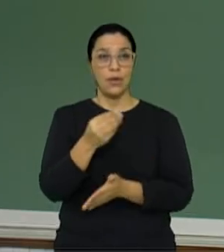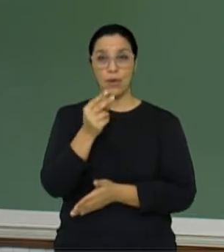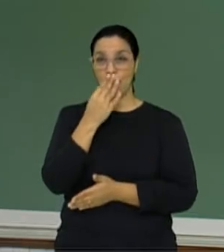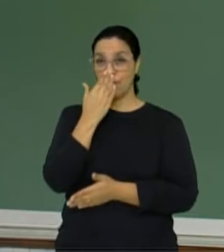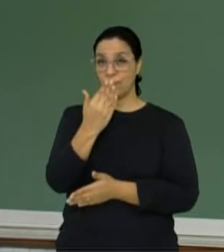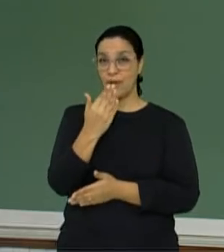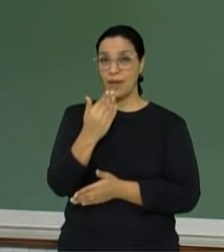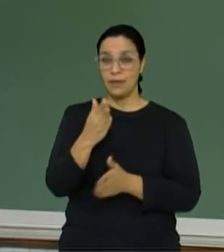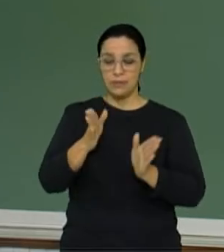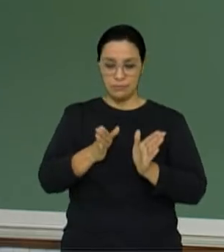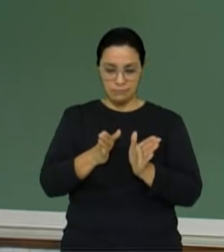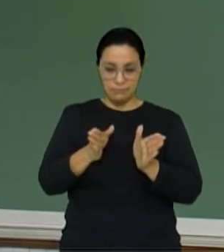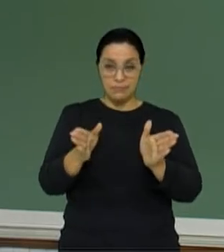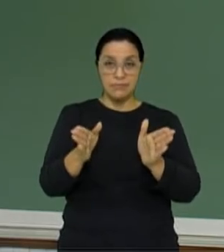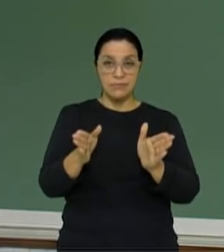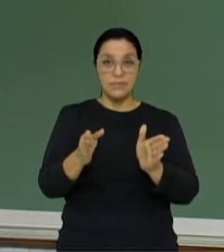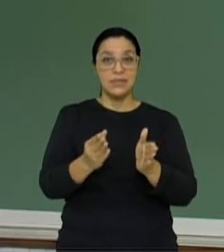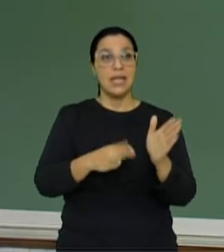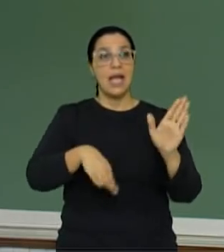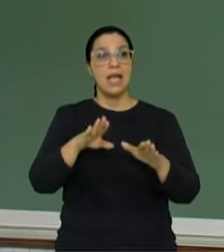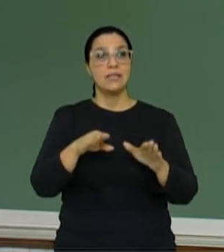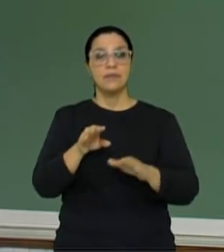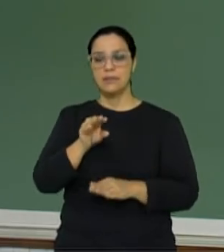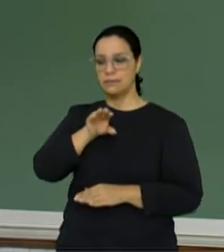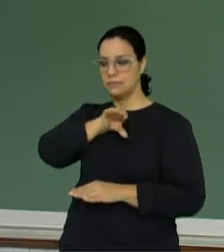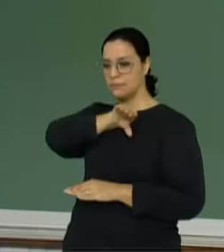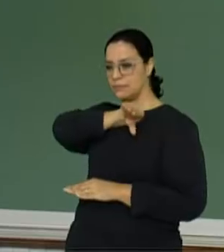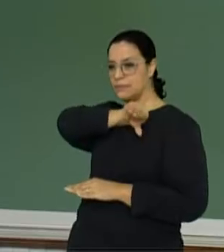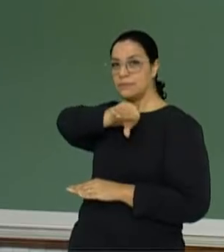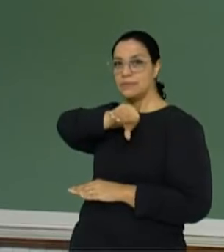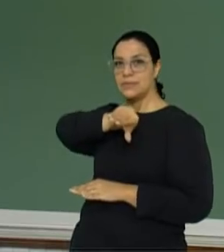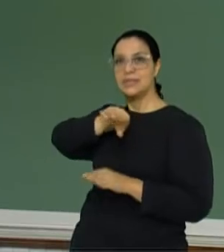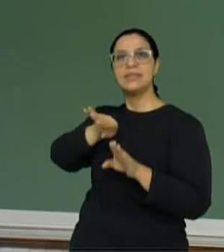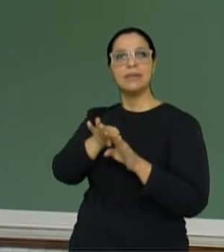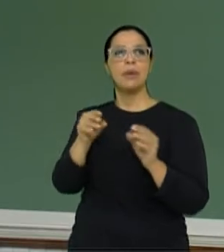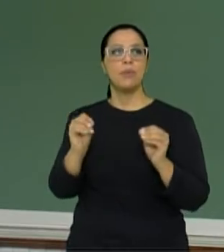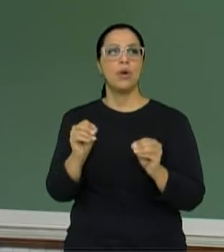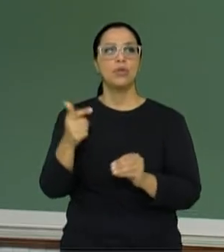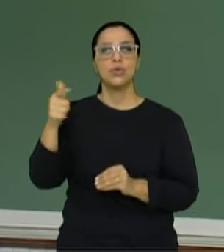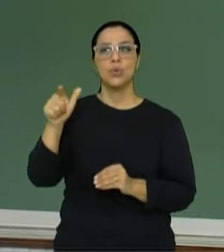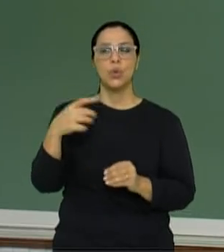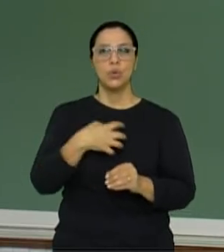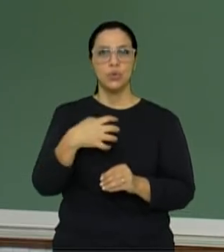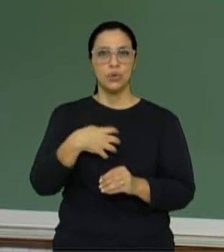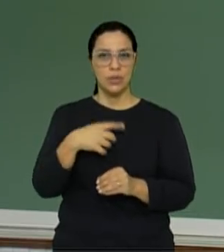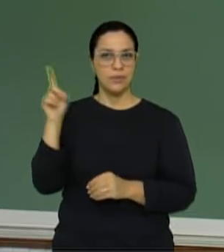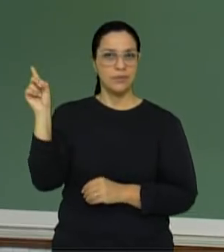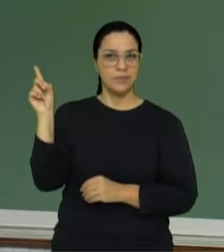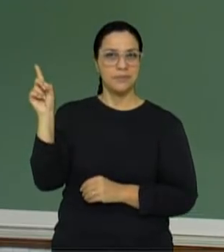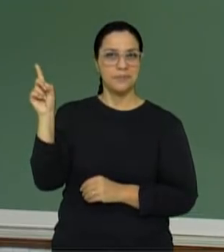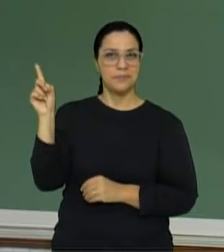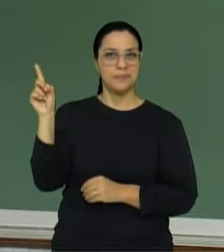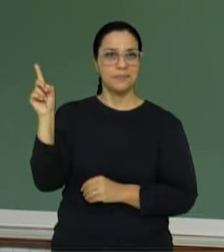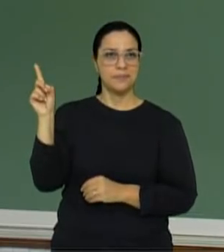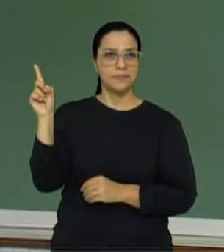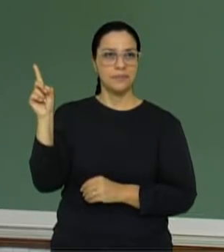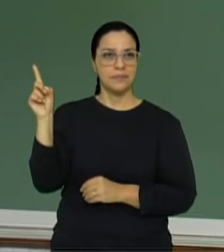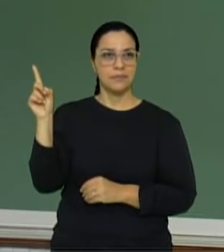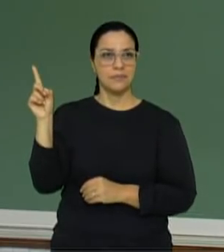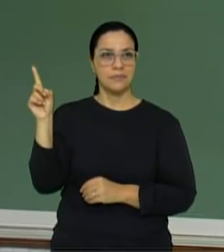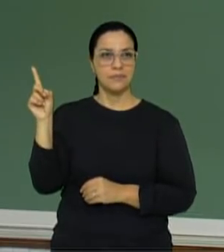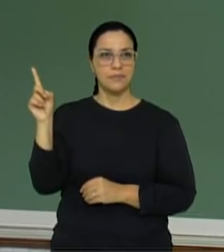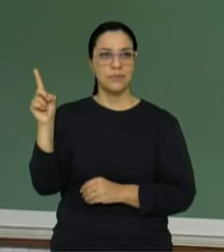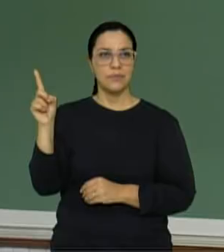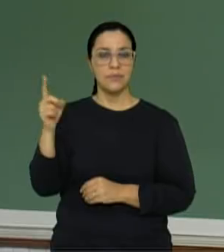frontal está vindo de cá. Mas muitas vezes a vista frontal pode ser vista, né, como daqui para lá, né? Ou seja,